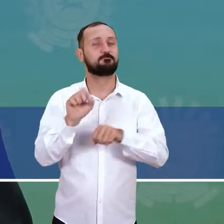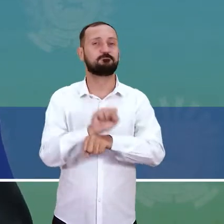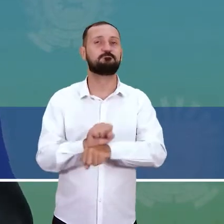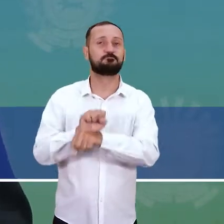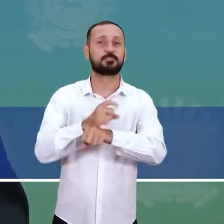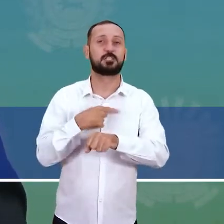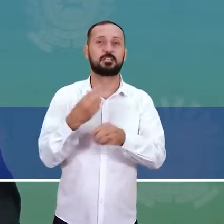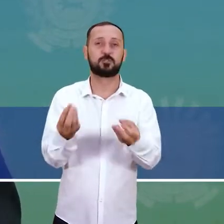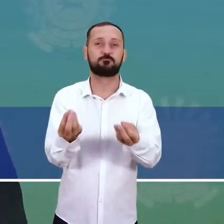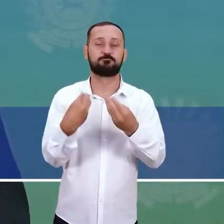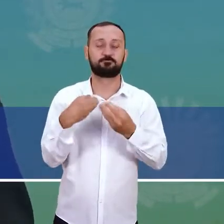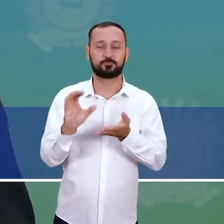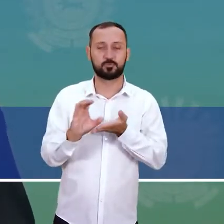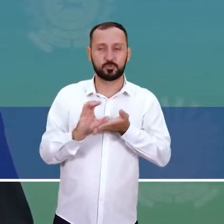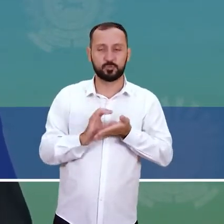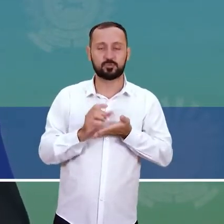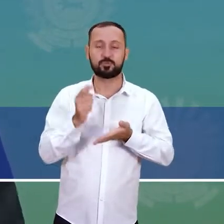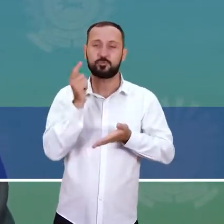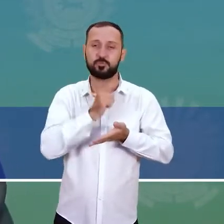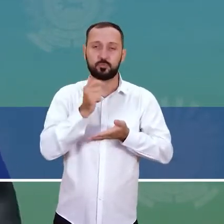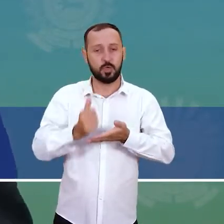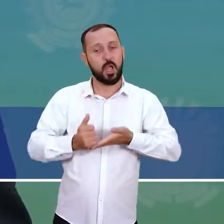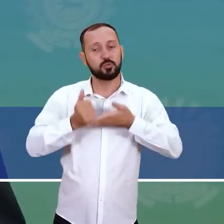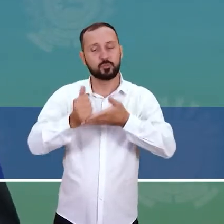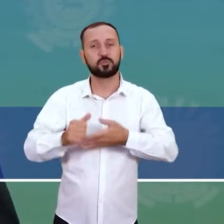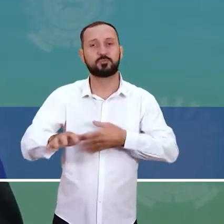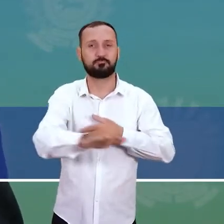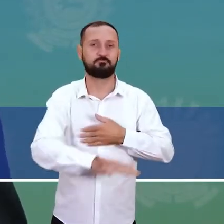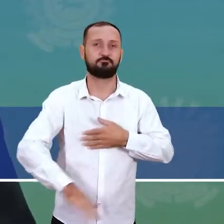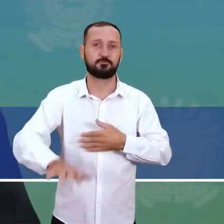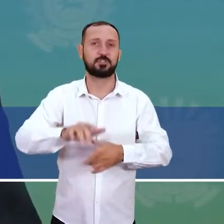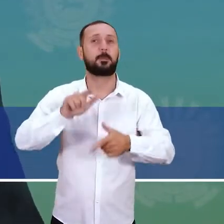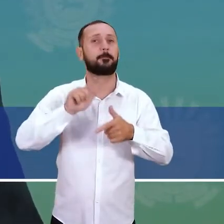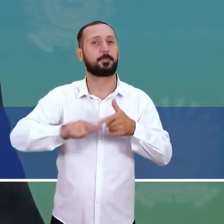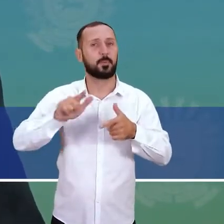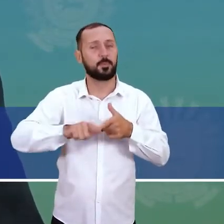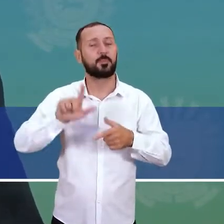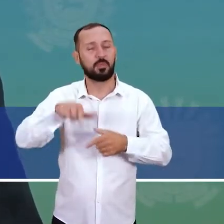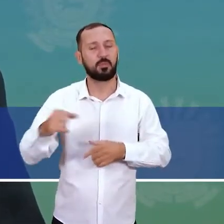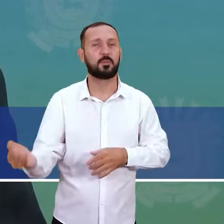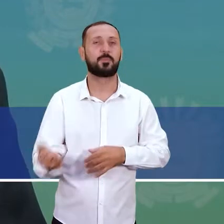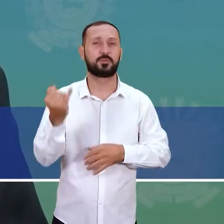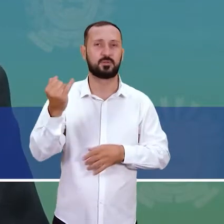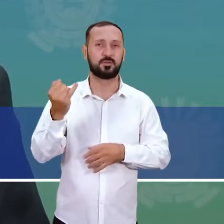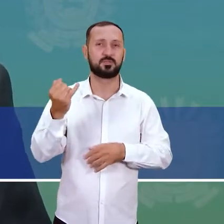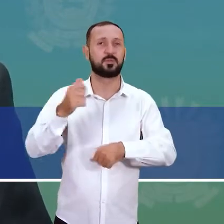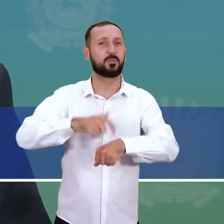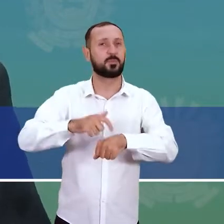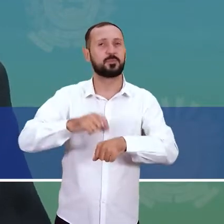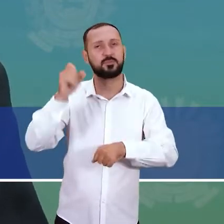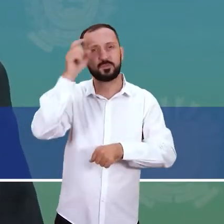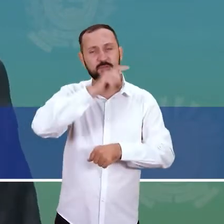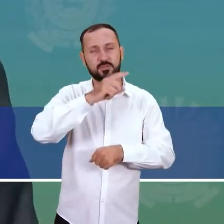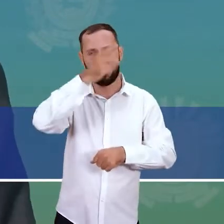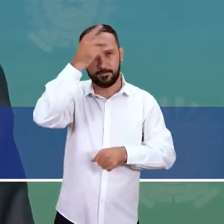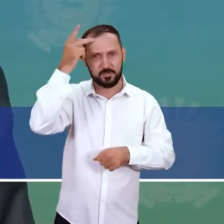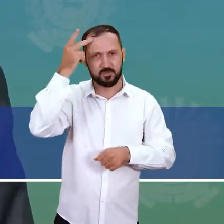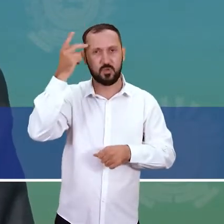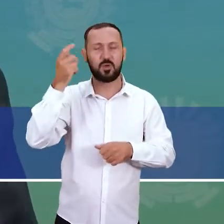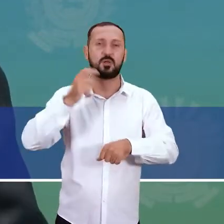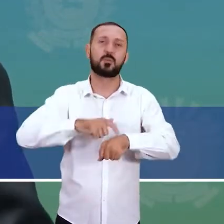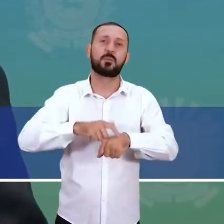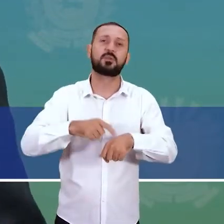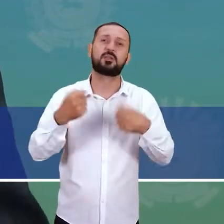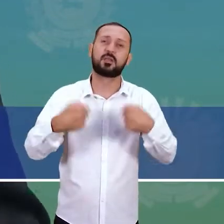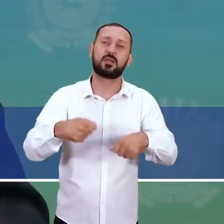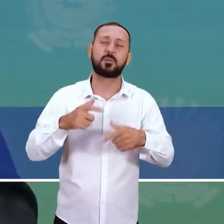ele consiga os recursos necessários para que a gente possa dar resposta a essa questão tão importante, que é o momento mais difícil da vida